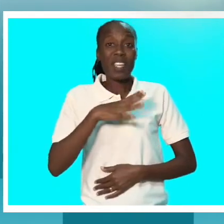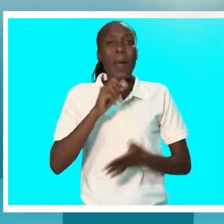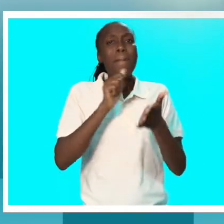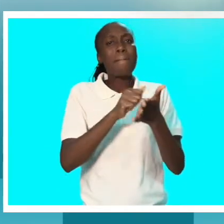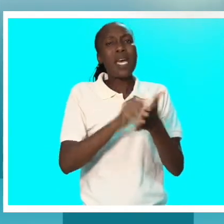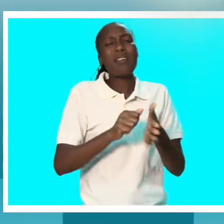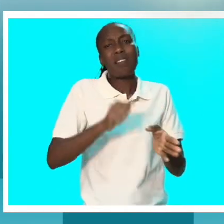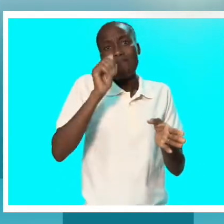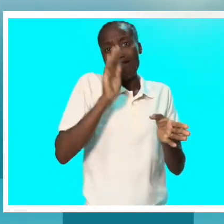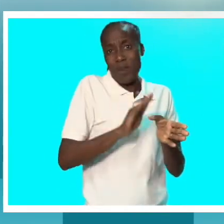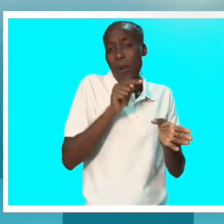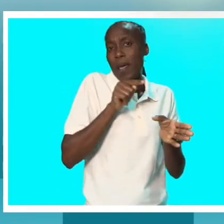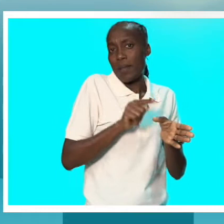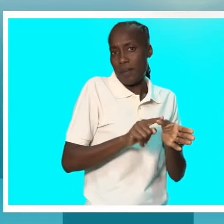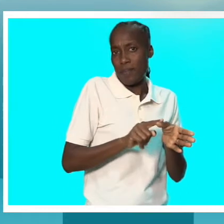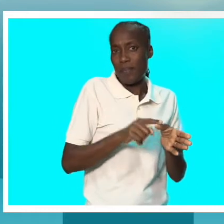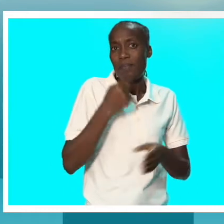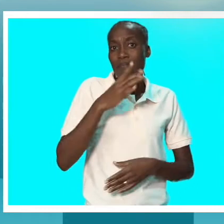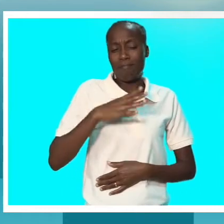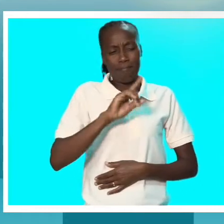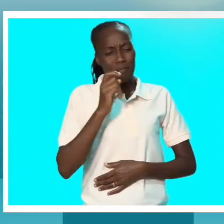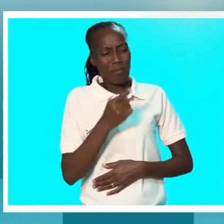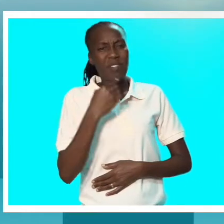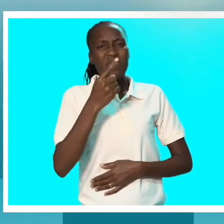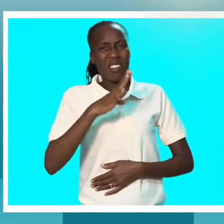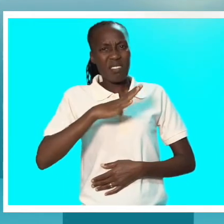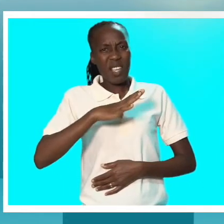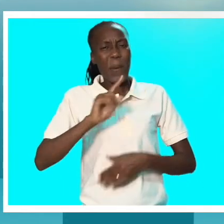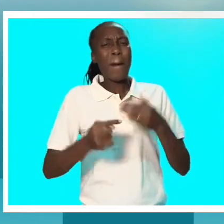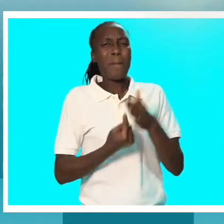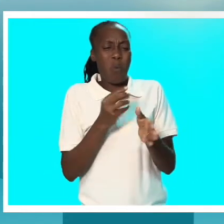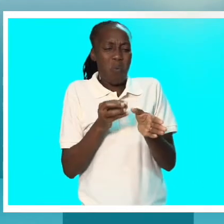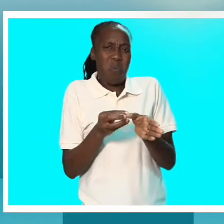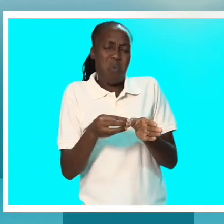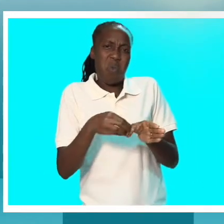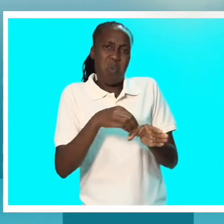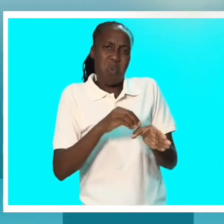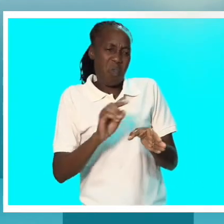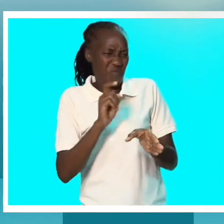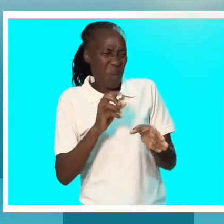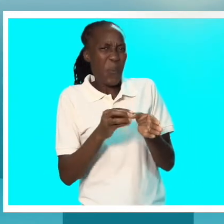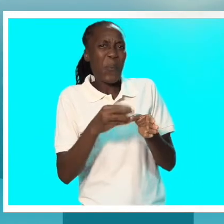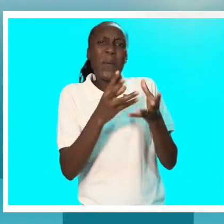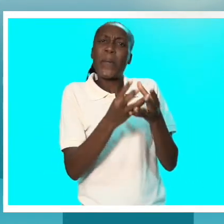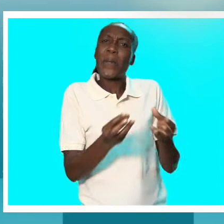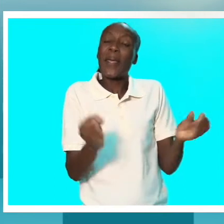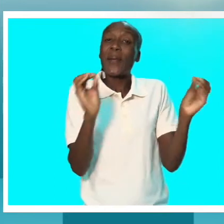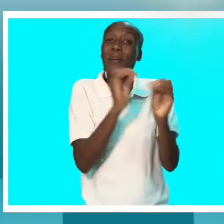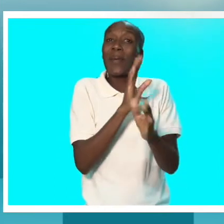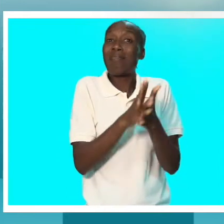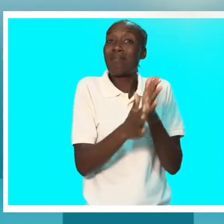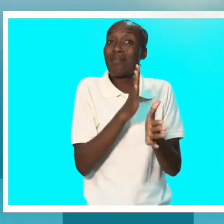hospital, apontaram-me a perna. Tive uma ferida que não